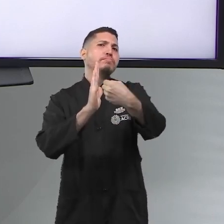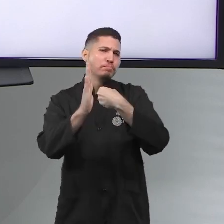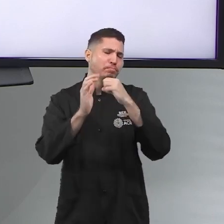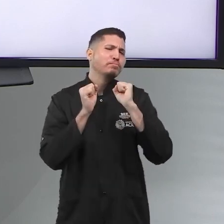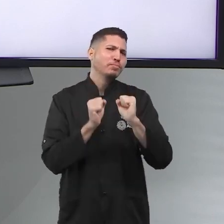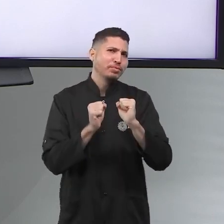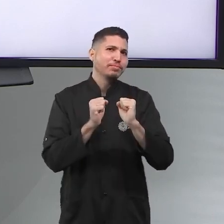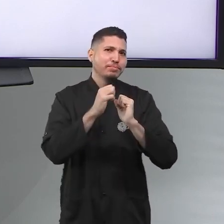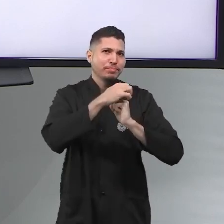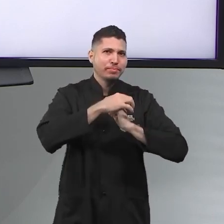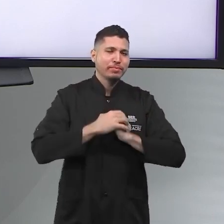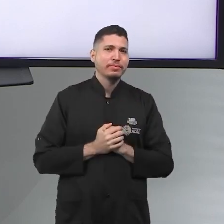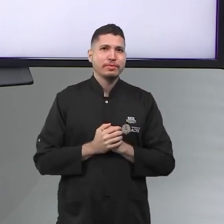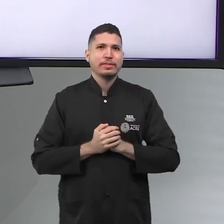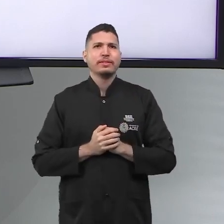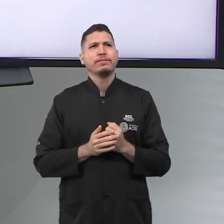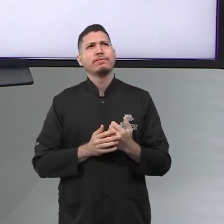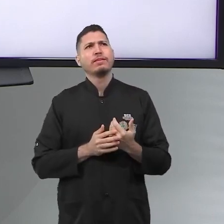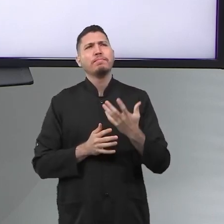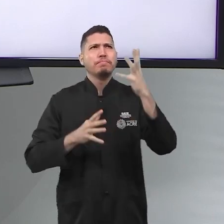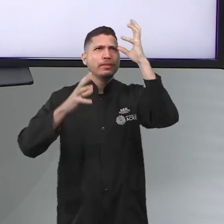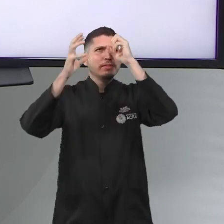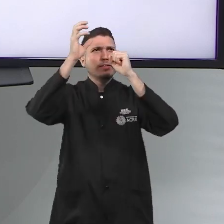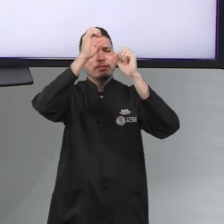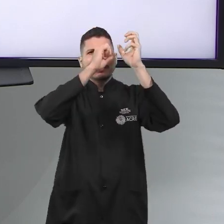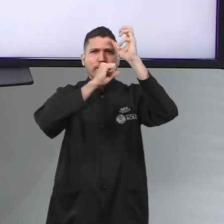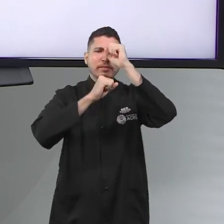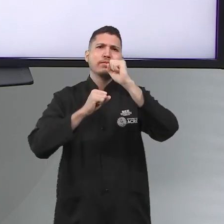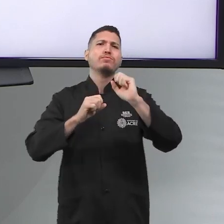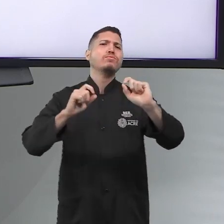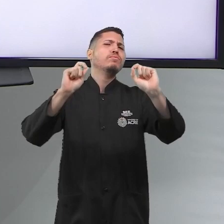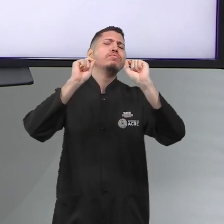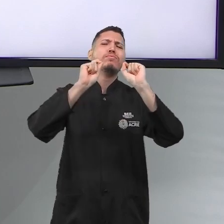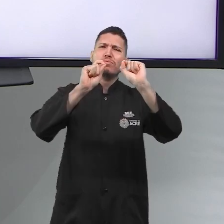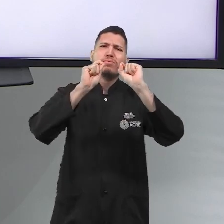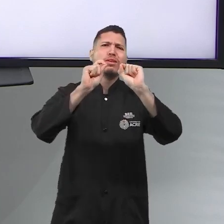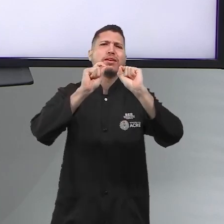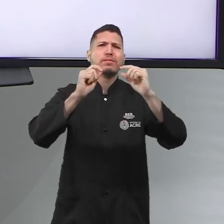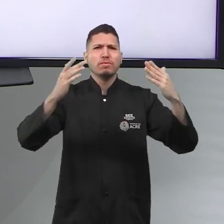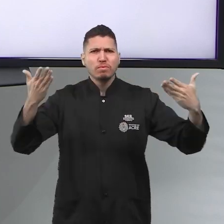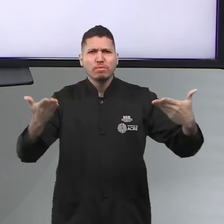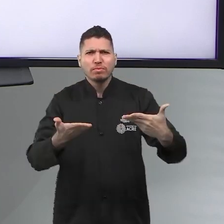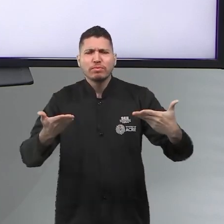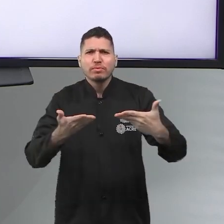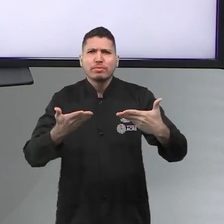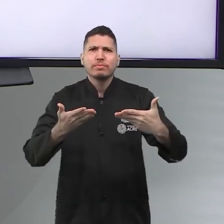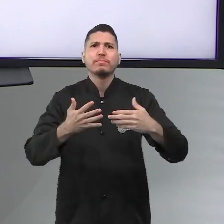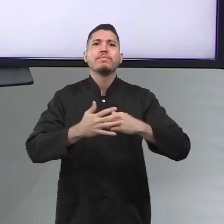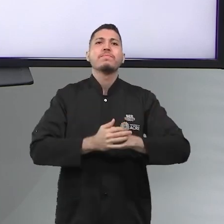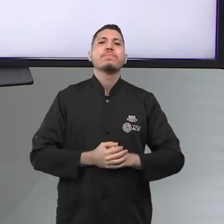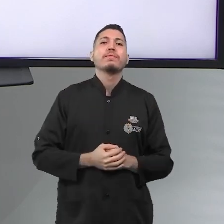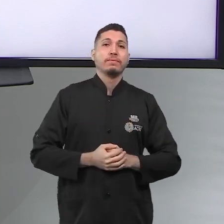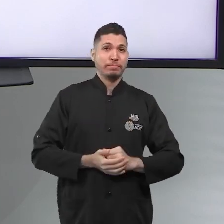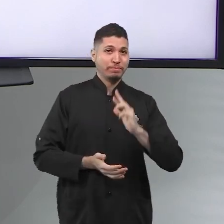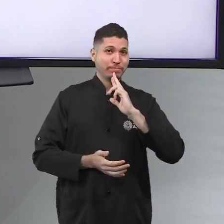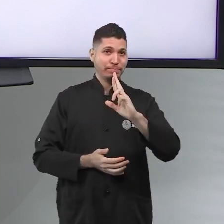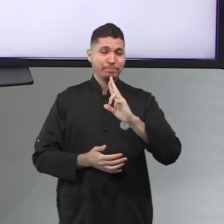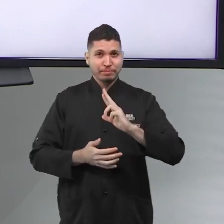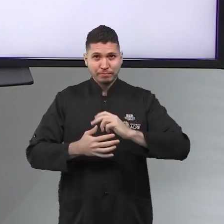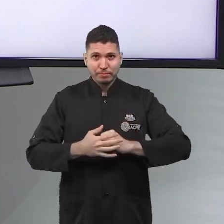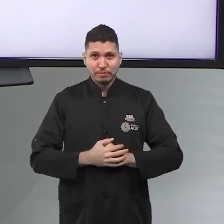nós iremos aprender nesta videoaula a respeito do quê? E eu respondo para você, o nosso objeto